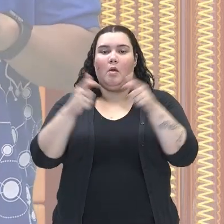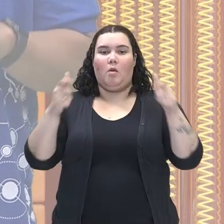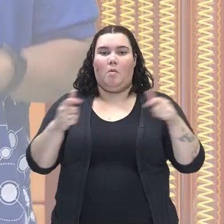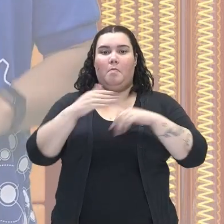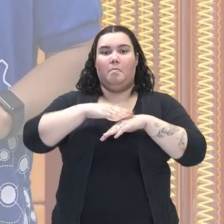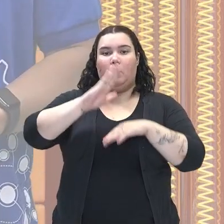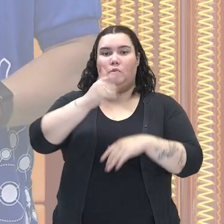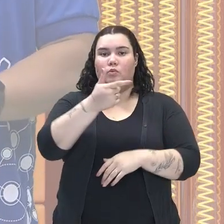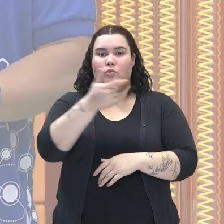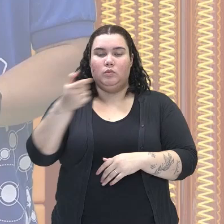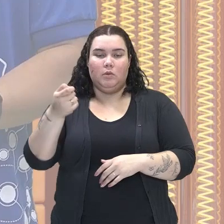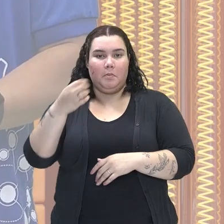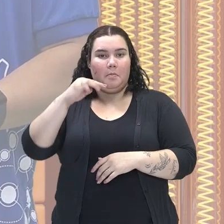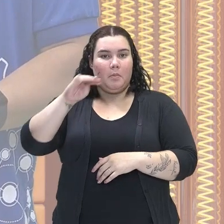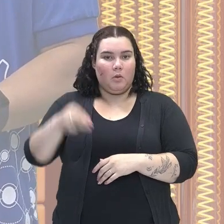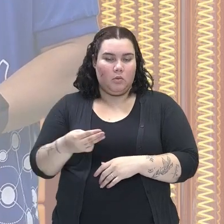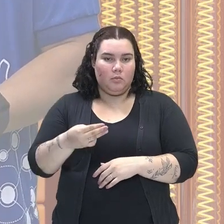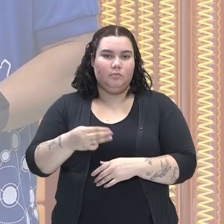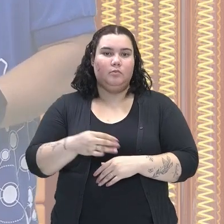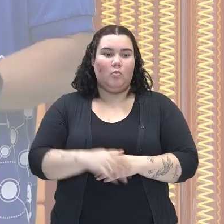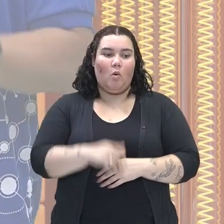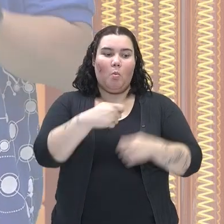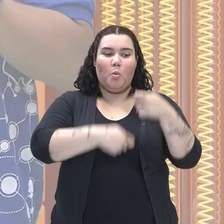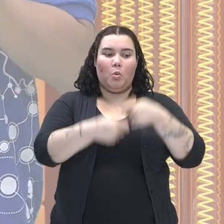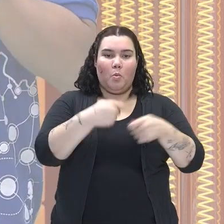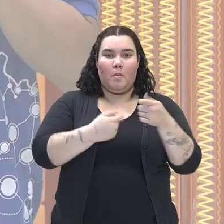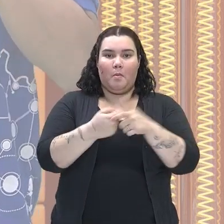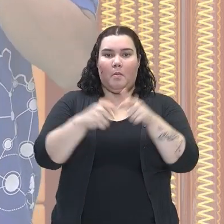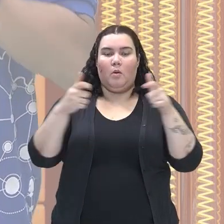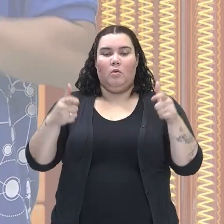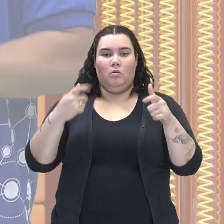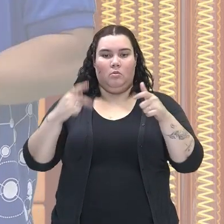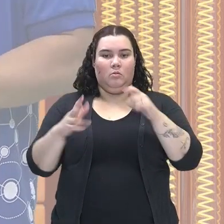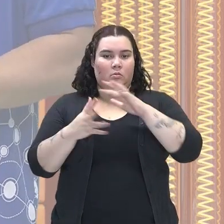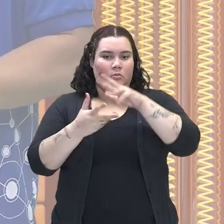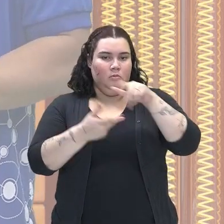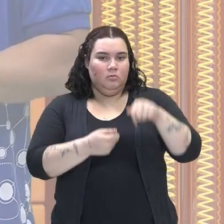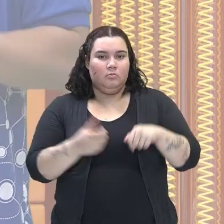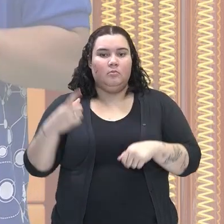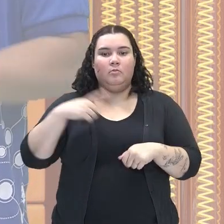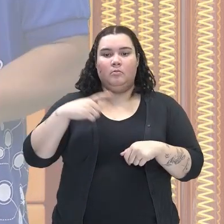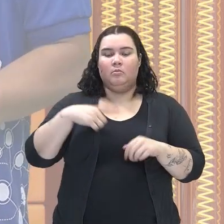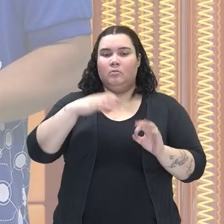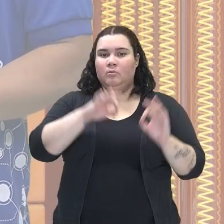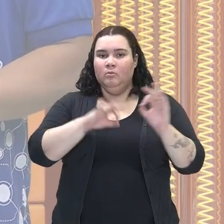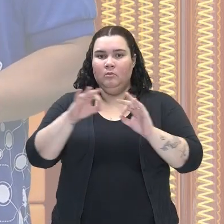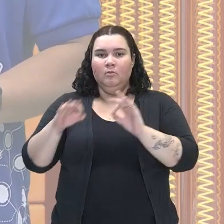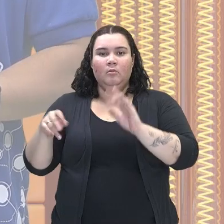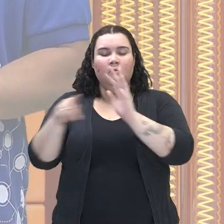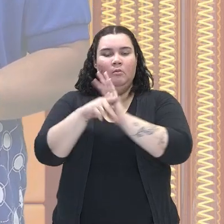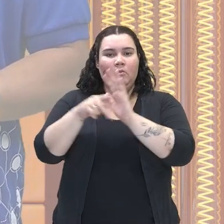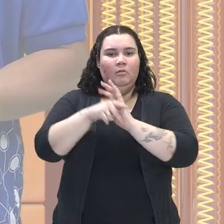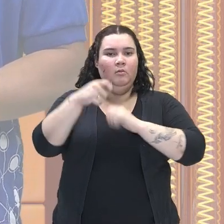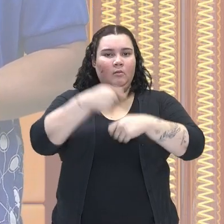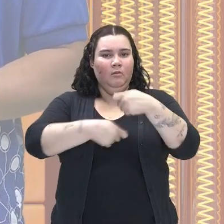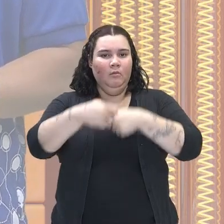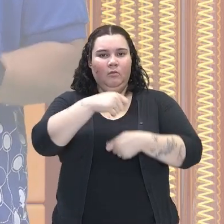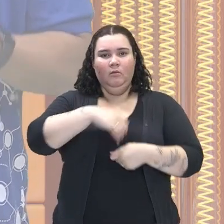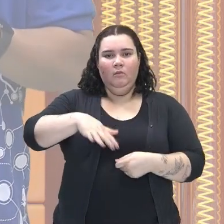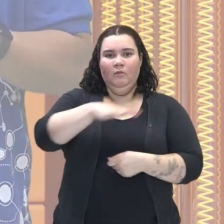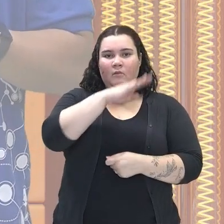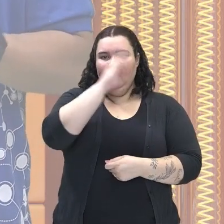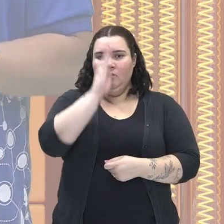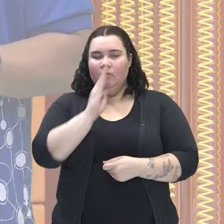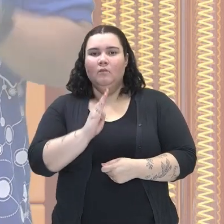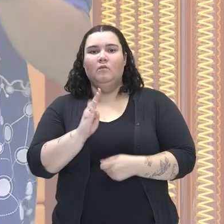pessoas. Uma das maiores economias aí do mundo, Tem toda uma estabilidade econômica no território brasileiro.